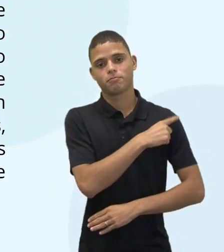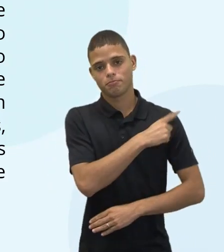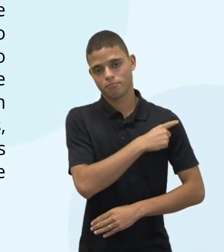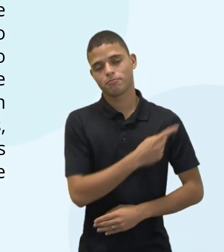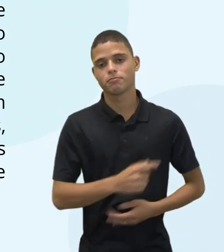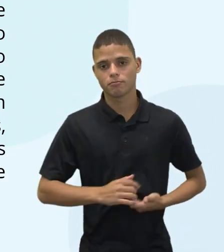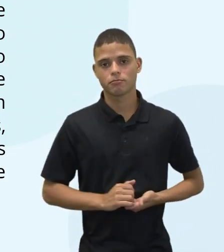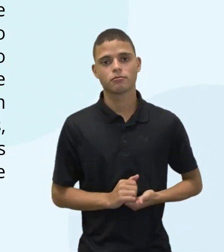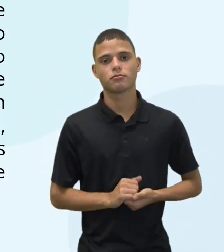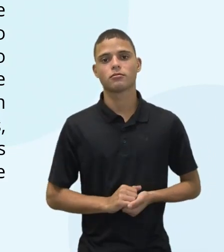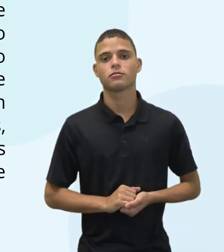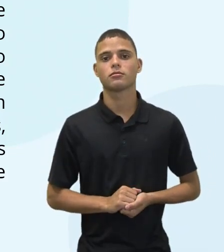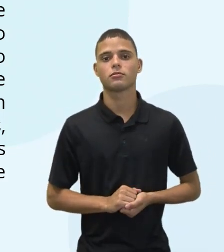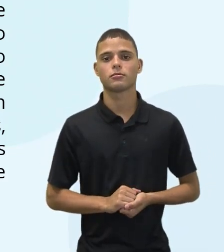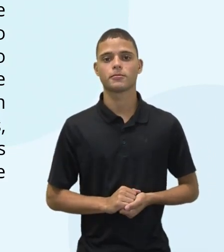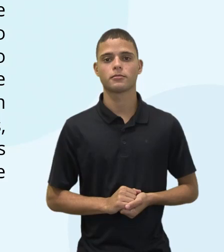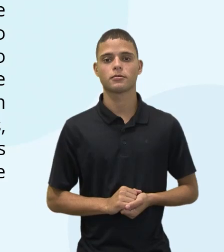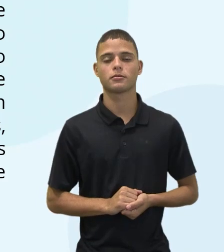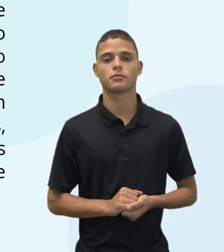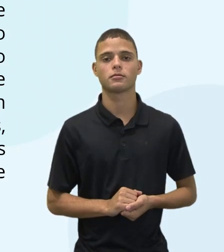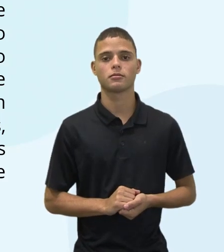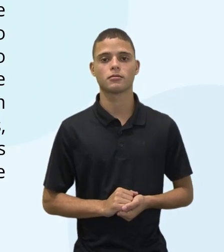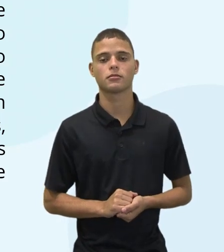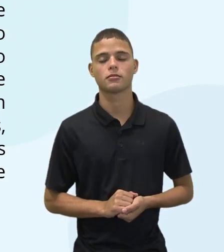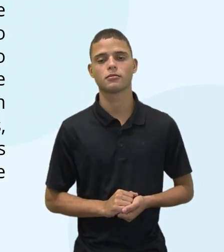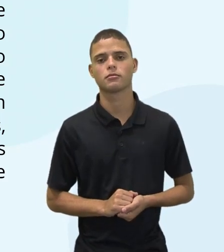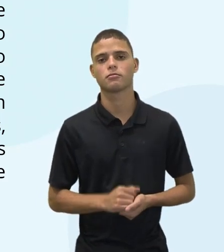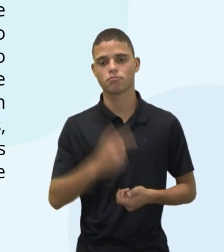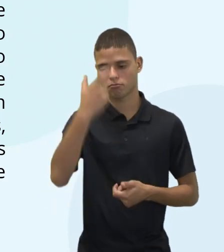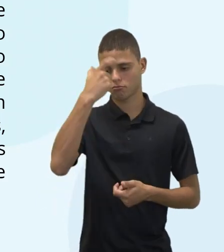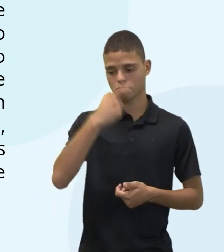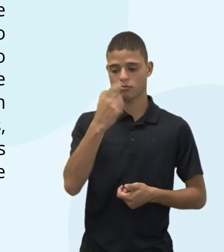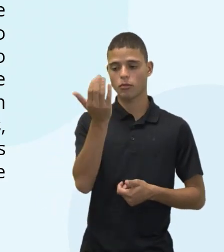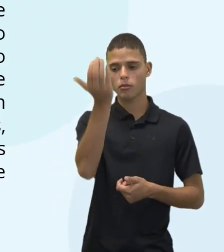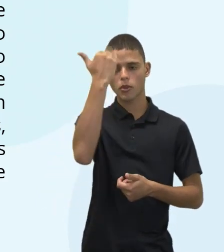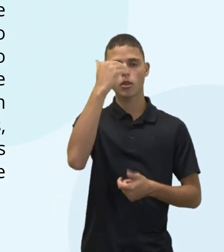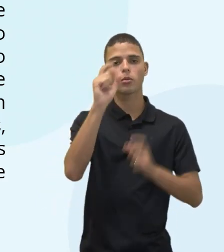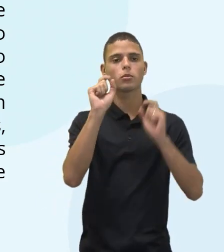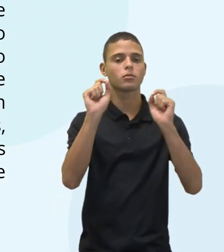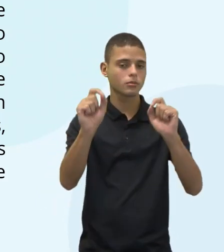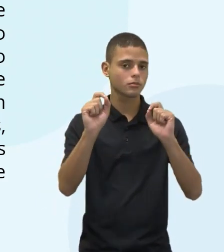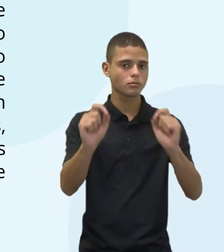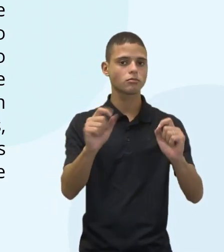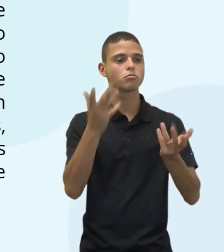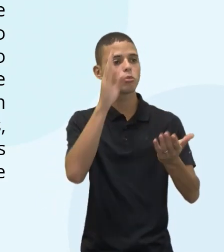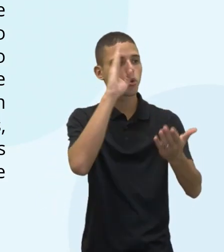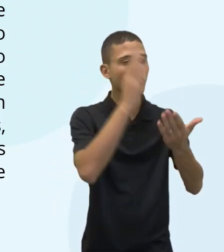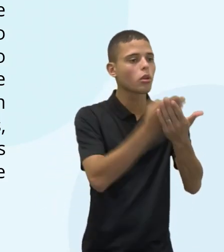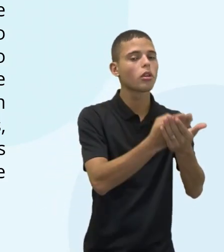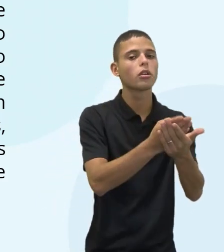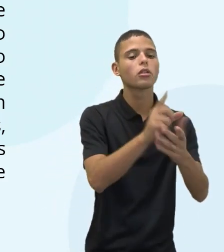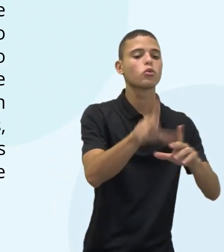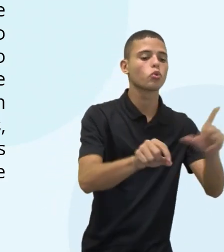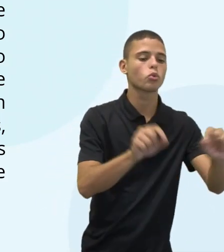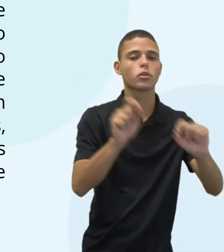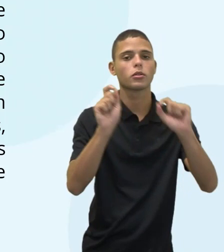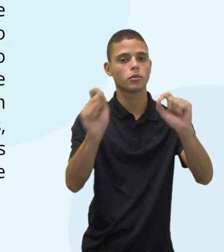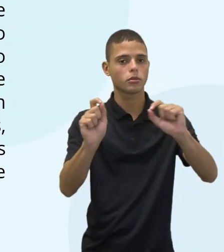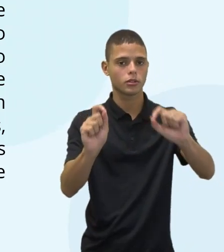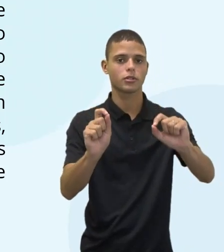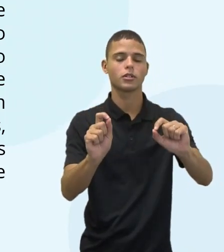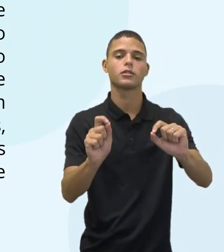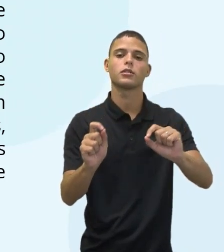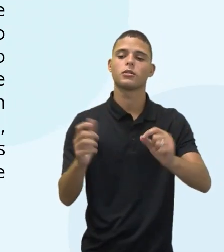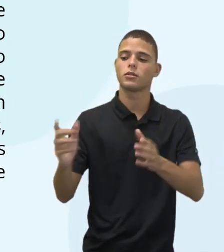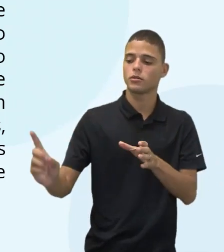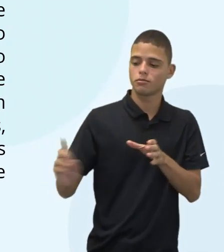médio, que vai ser quem sou eu e as escolhas que eu faço. Então vai acolher e apoiar esse estudante da primeira série, na